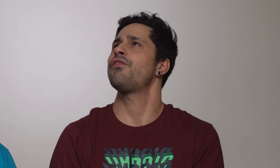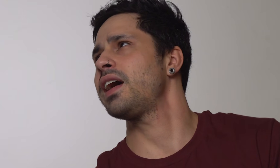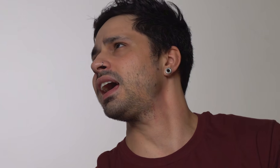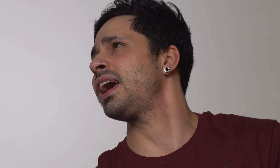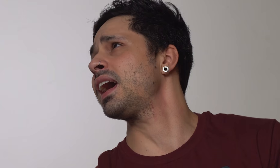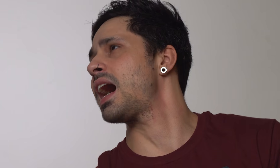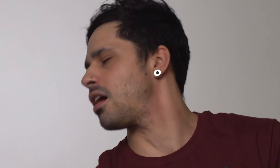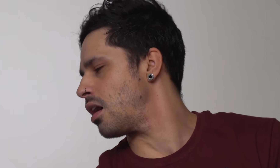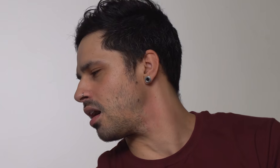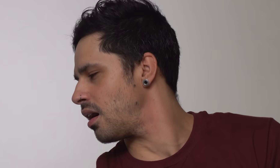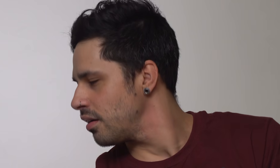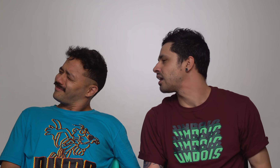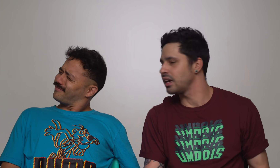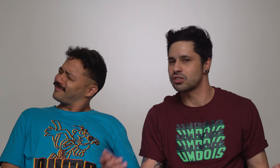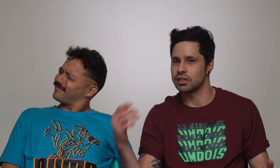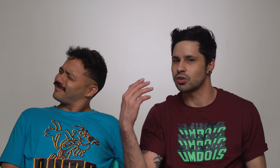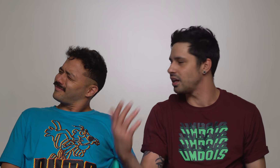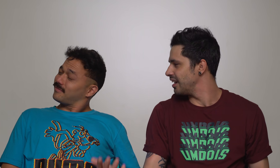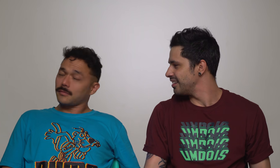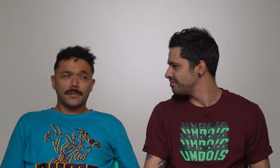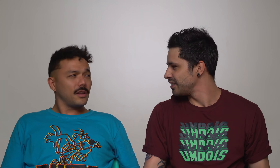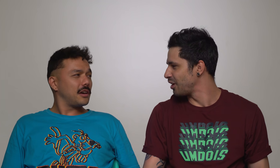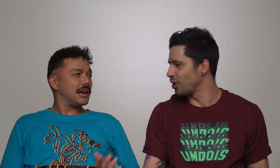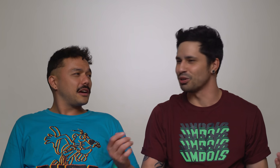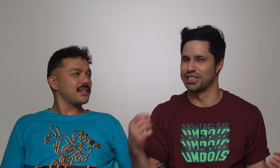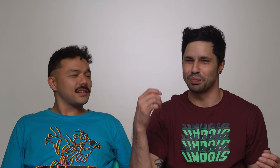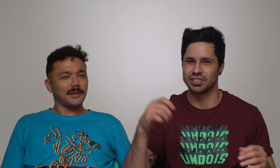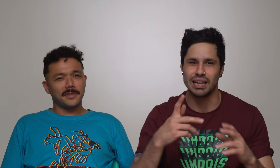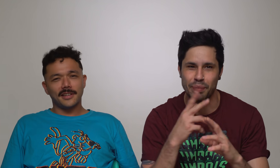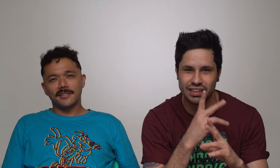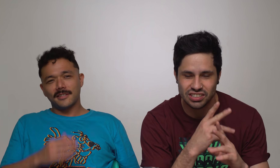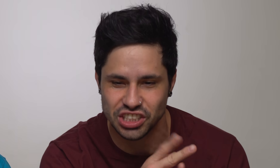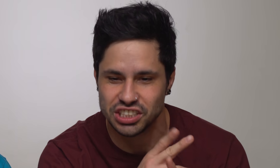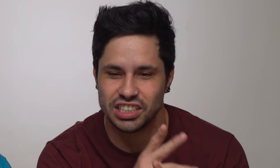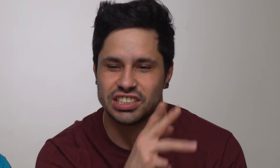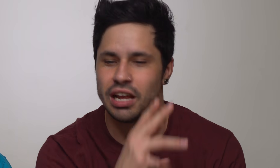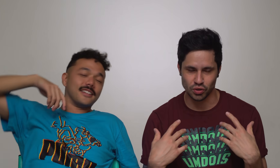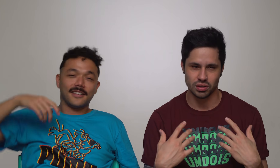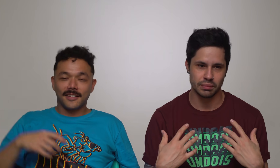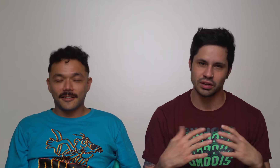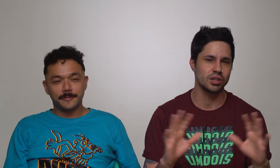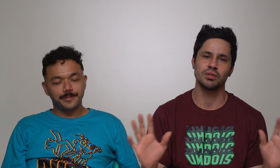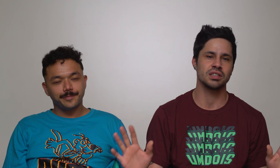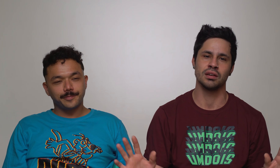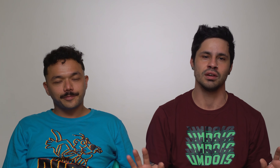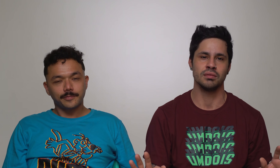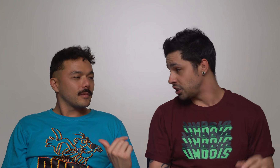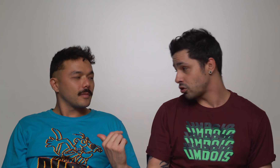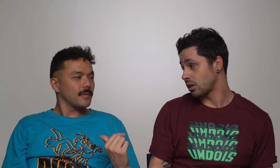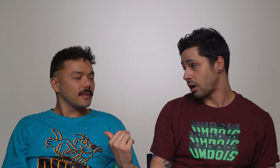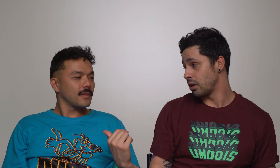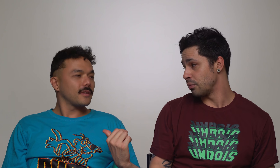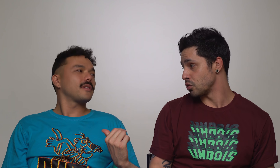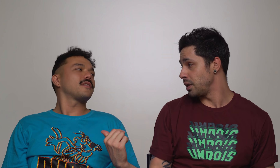Fígaro, fígaro! Você ia querer isso na sua orelha? Nossa, enquanto, tipo, você tá perto, assim, tchic, tchic, tchic. Quando corta o cabelo, não gosto de conversar, não, velho. E